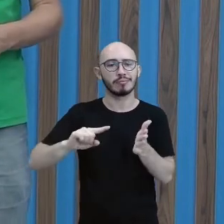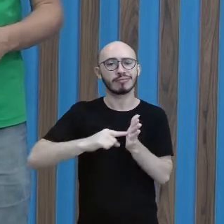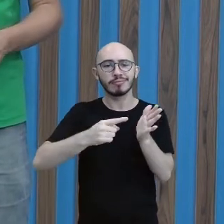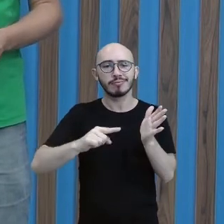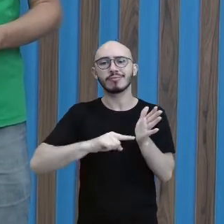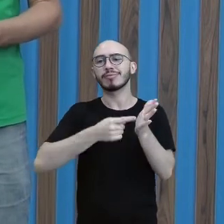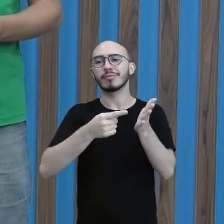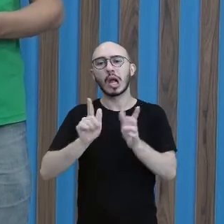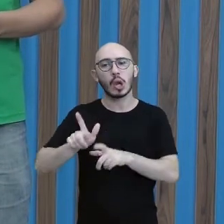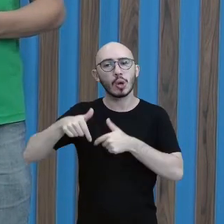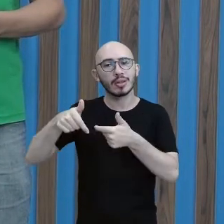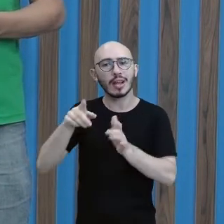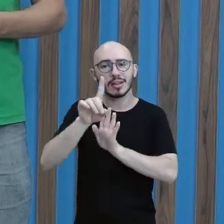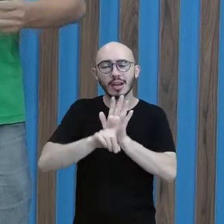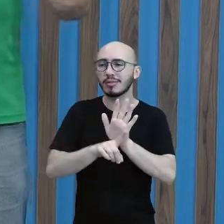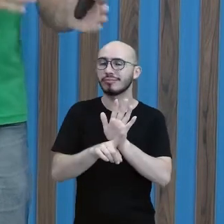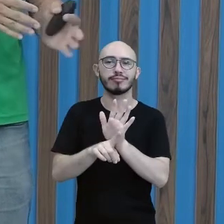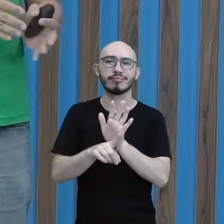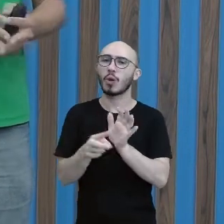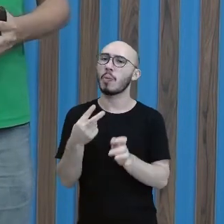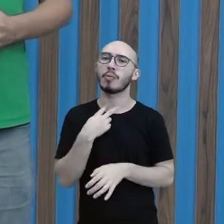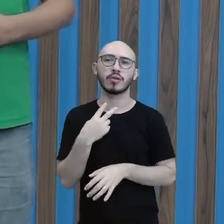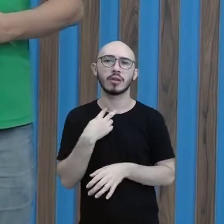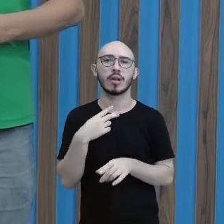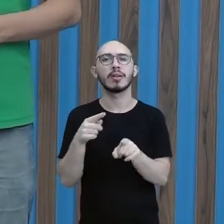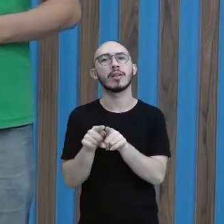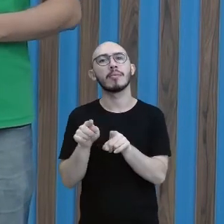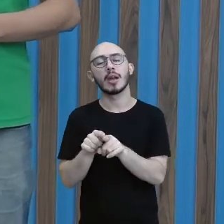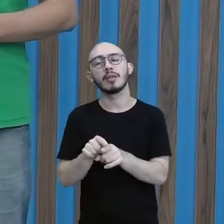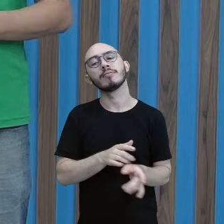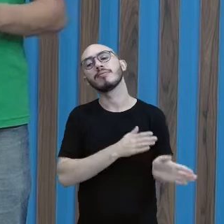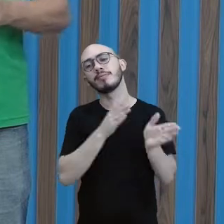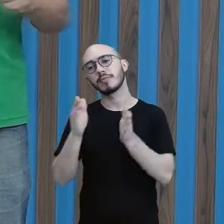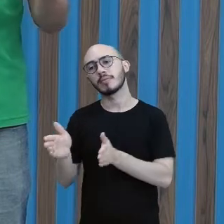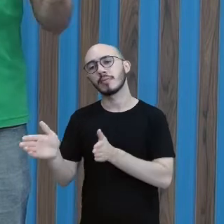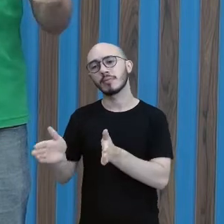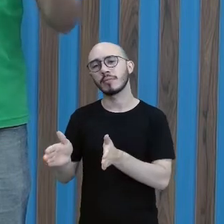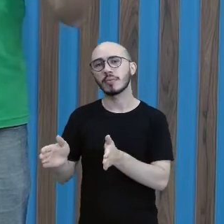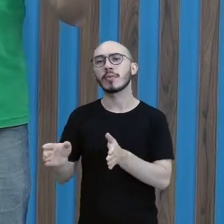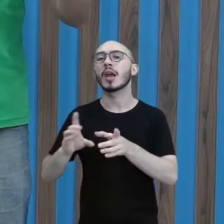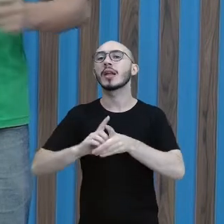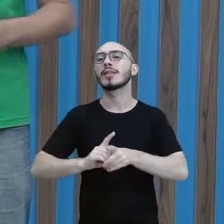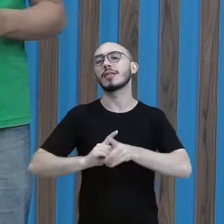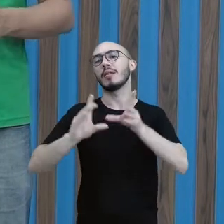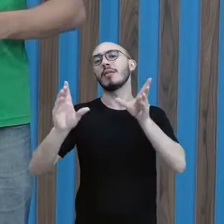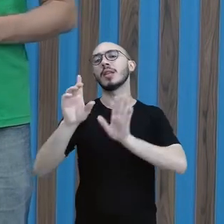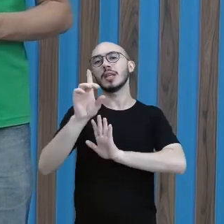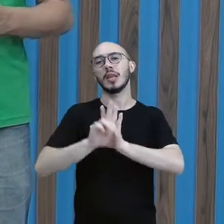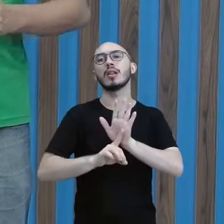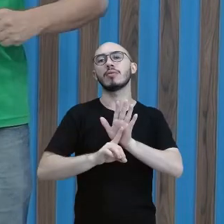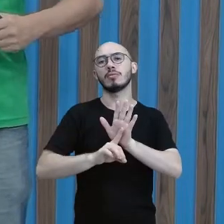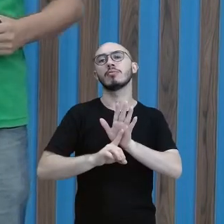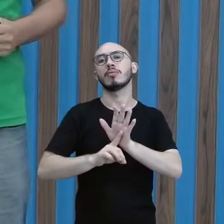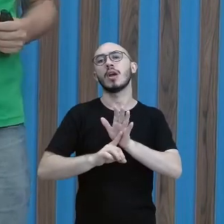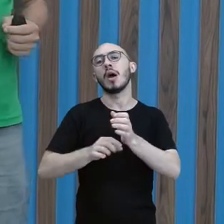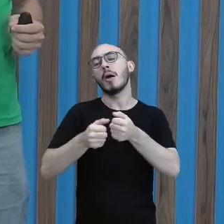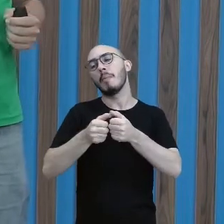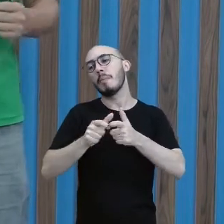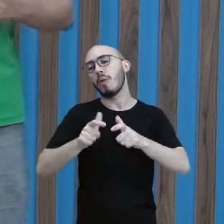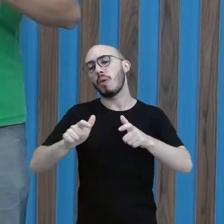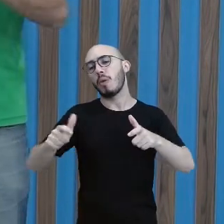pelos seus direitos. Já na nossa fase democrática, né, esses direitos ampliaram, principalmente essa possibilidade dos trabalhadores